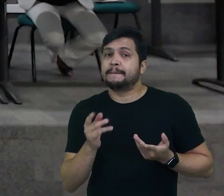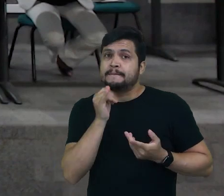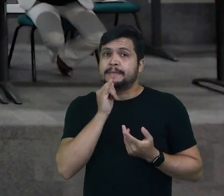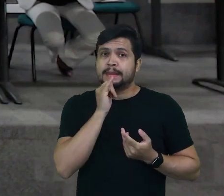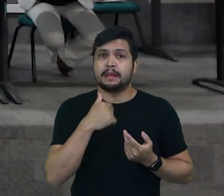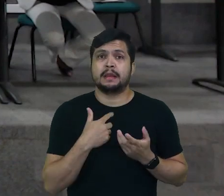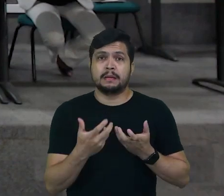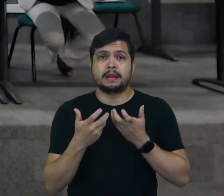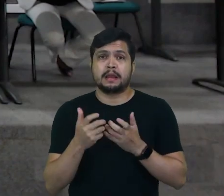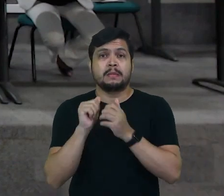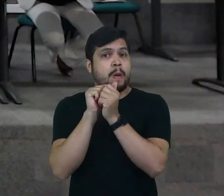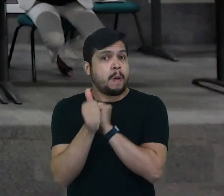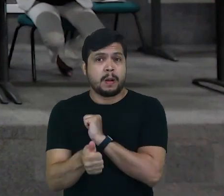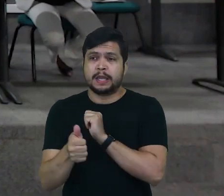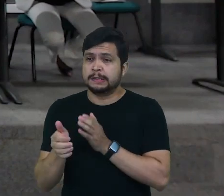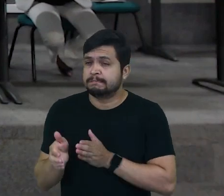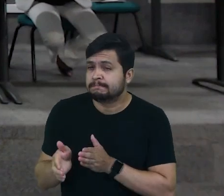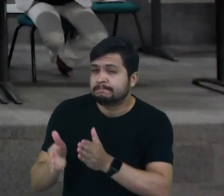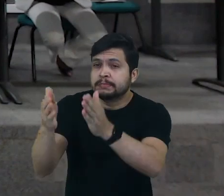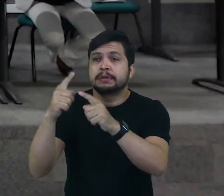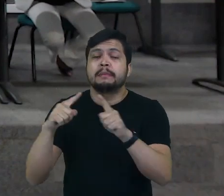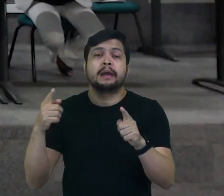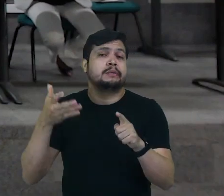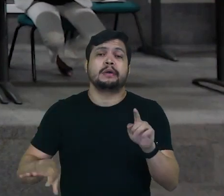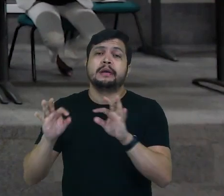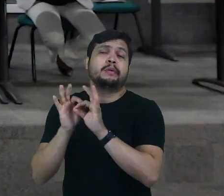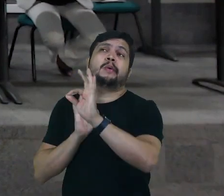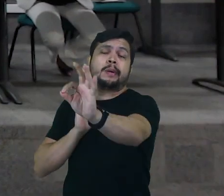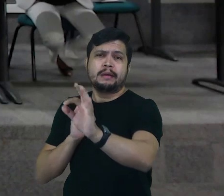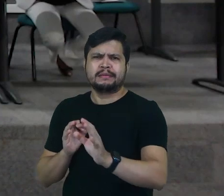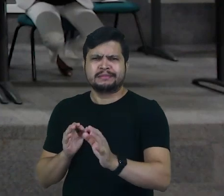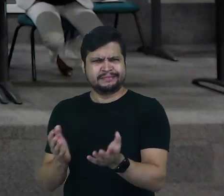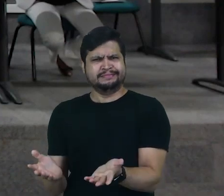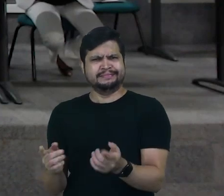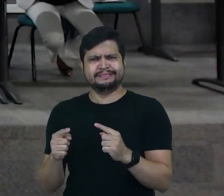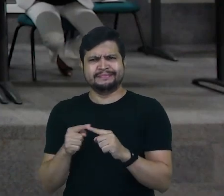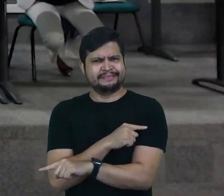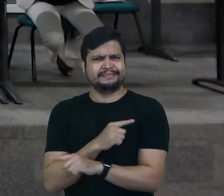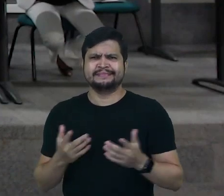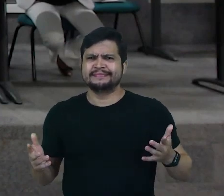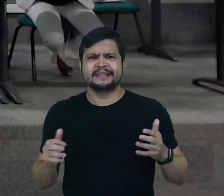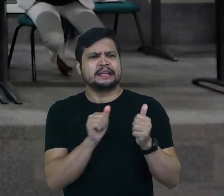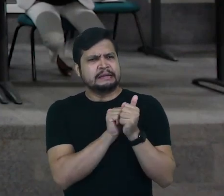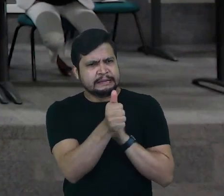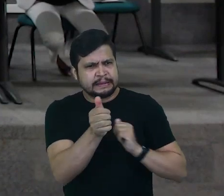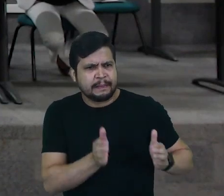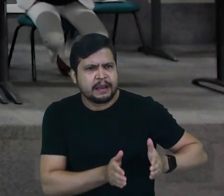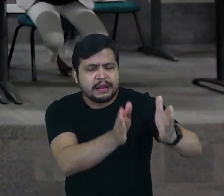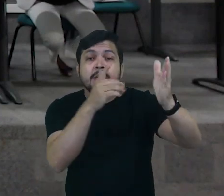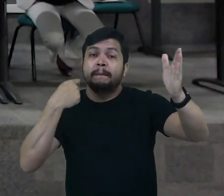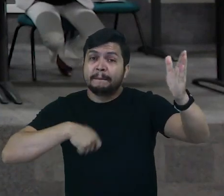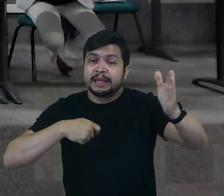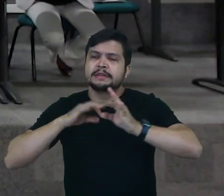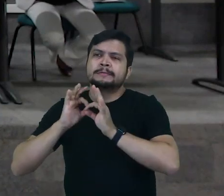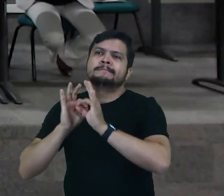É a mesma coisa de eu dizer que eu quero correr uma maratona e eu não quero fazer o longão. Ninguém corre maratona se não faz